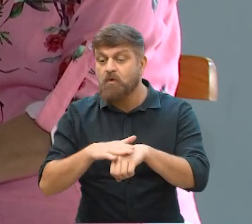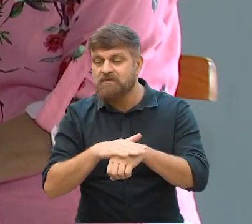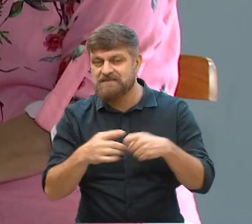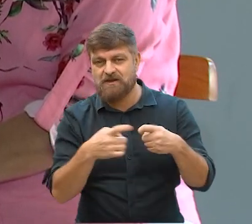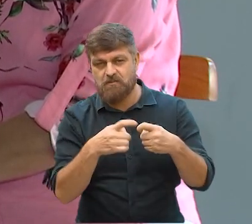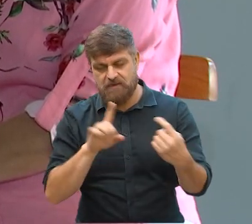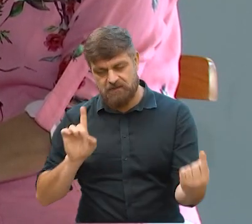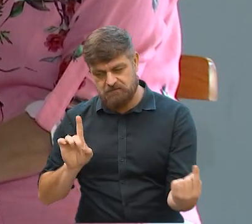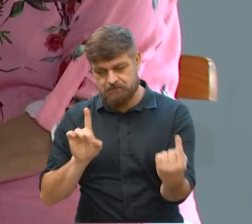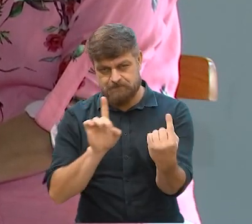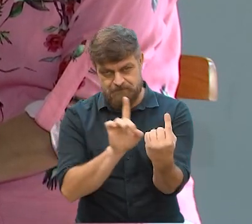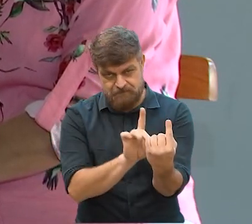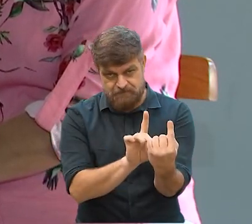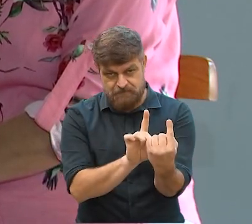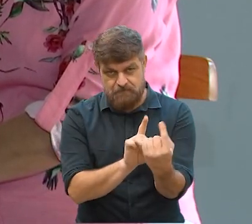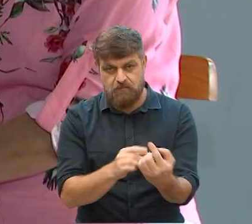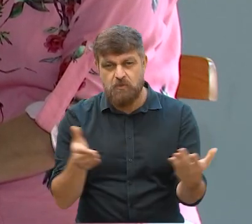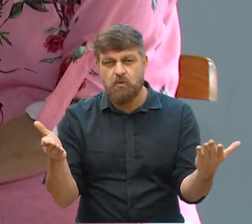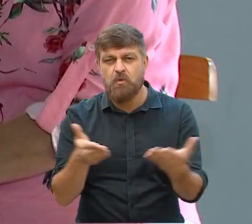médica. Hoje existe